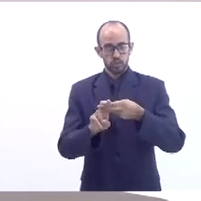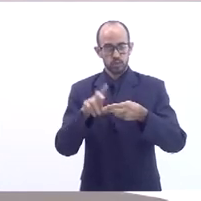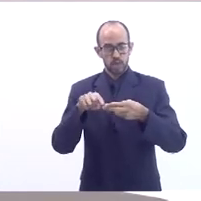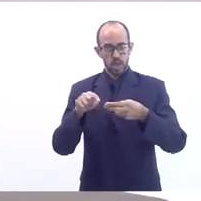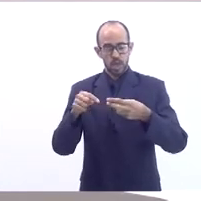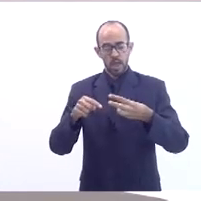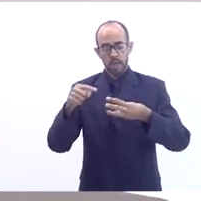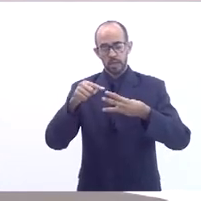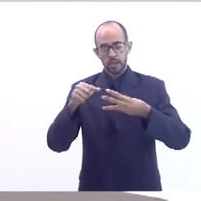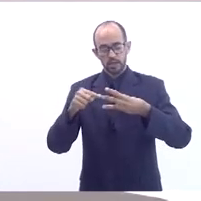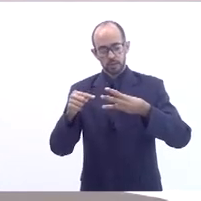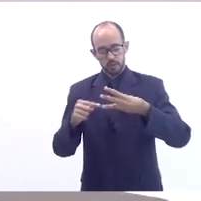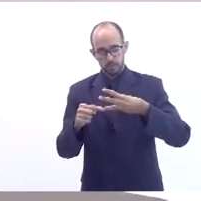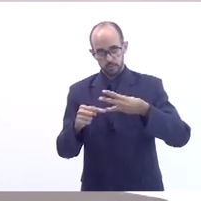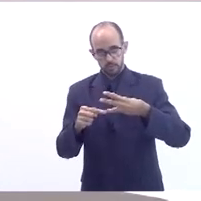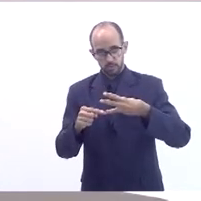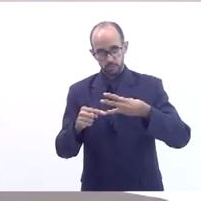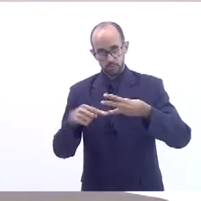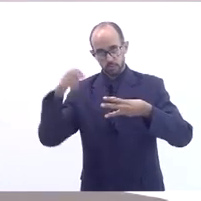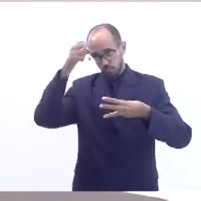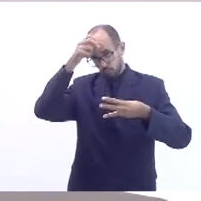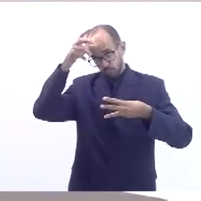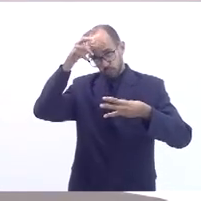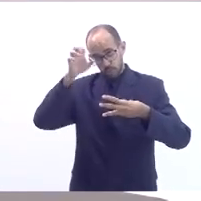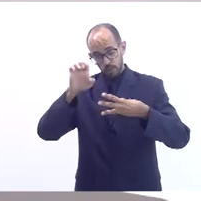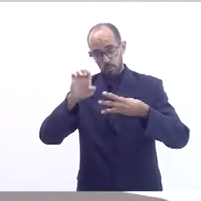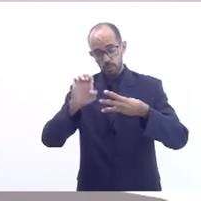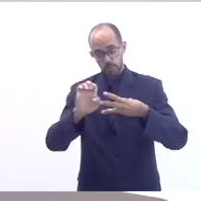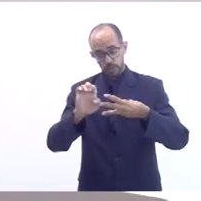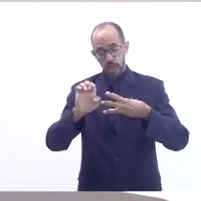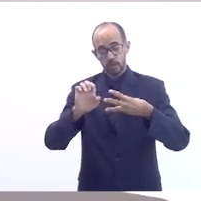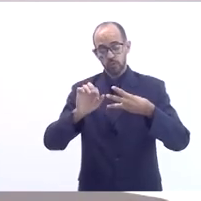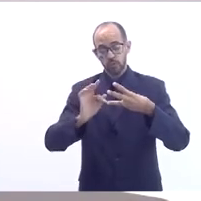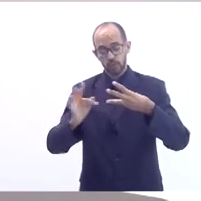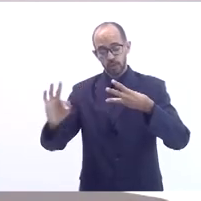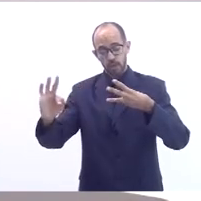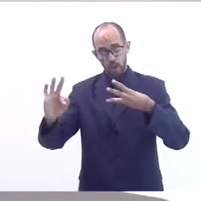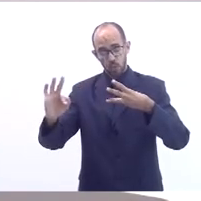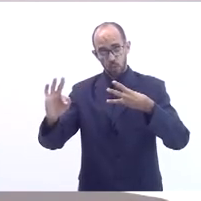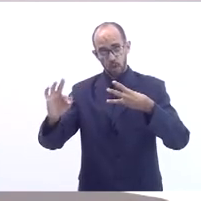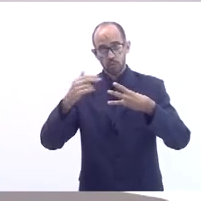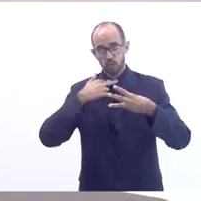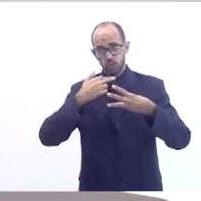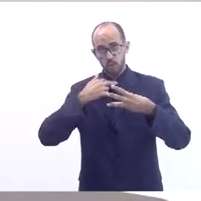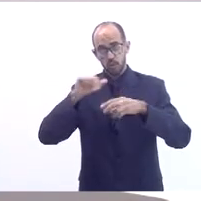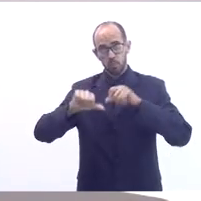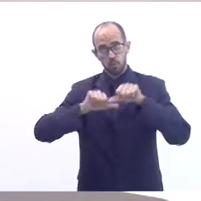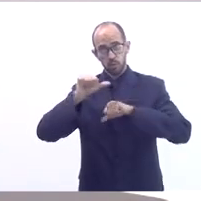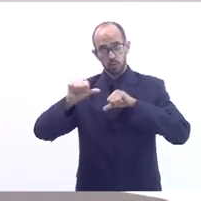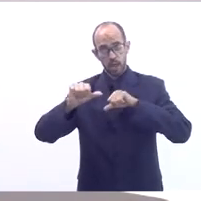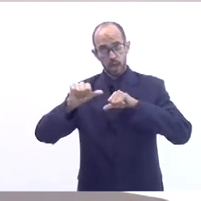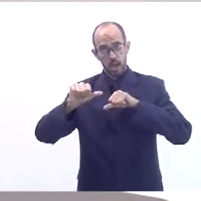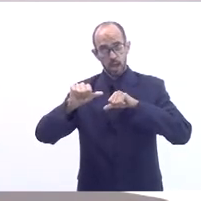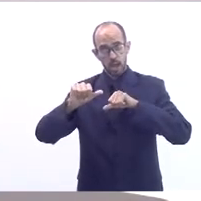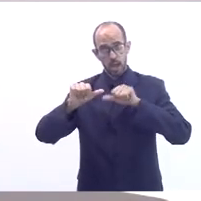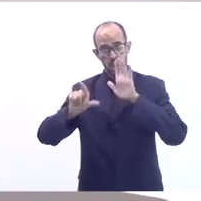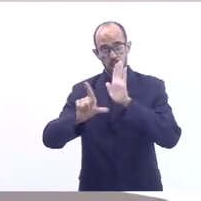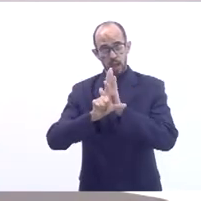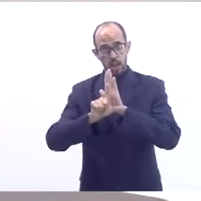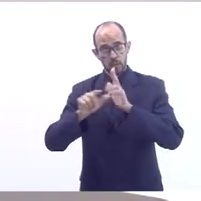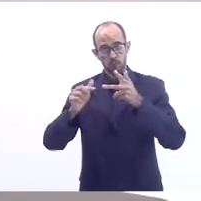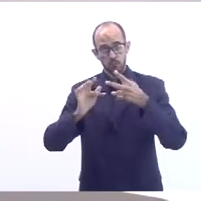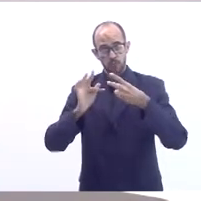então a gente não pode realmente a nível Estadual mudar uma regra Nacional mas o que a gente determinam é que na